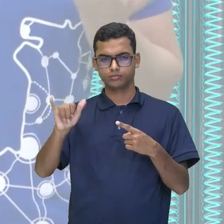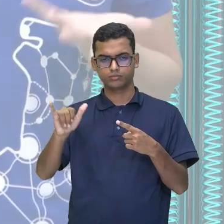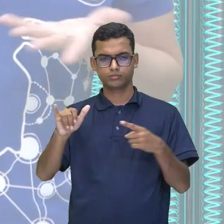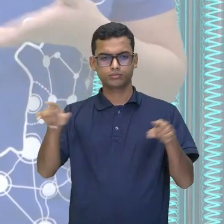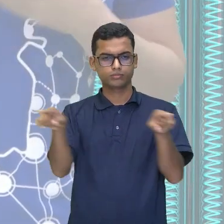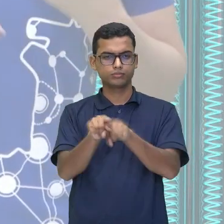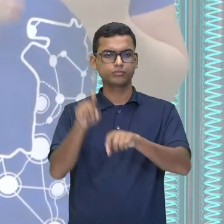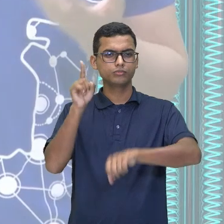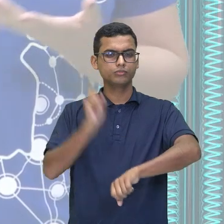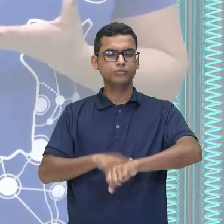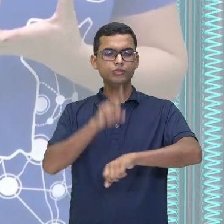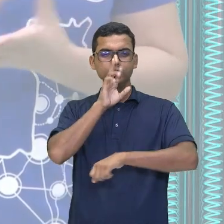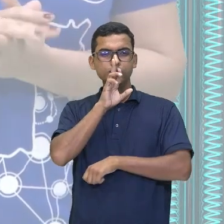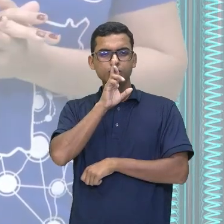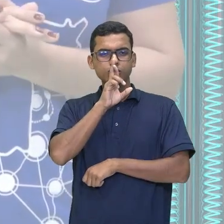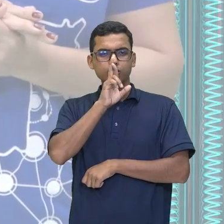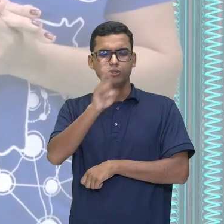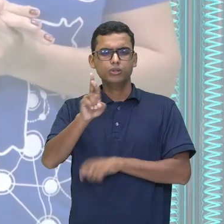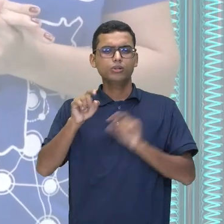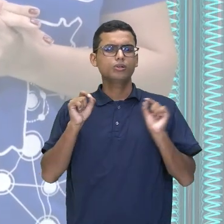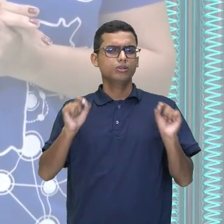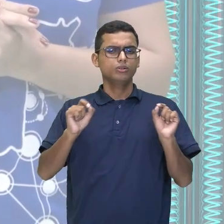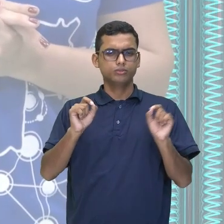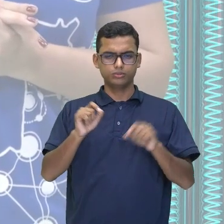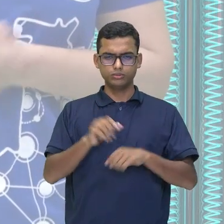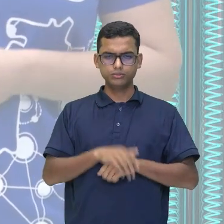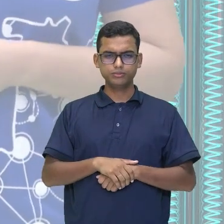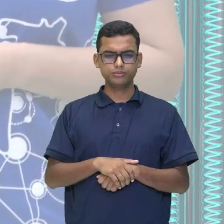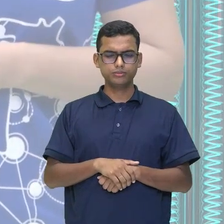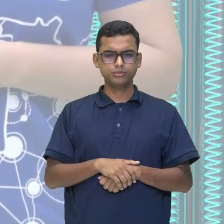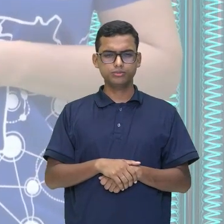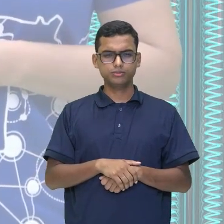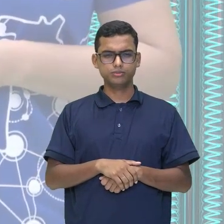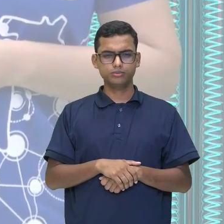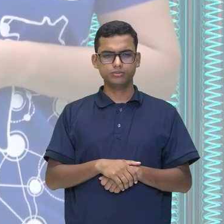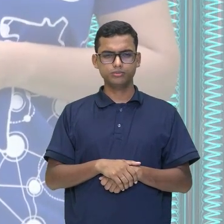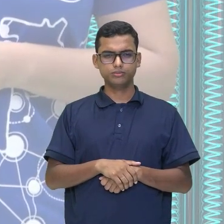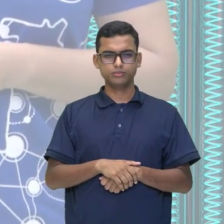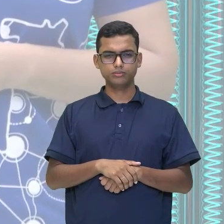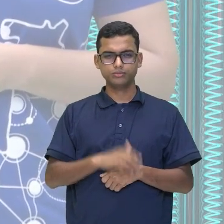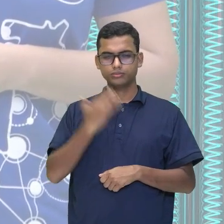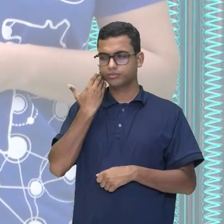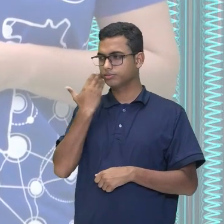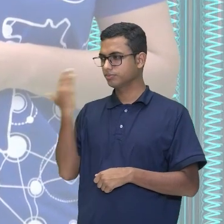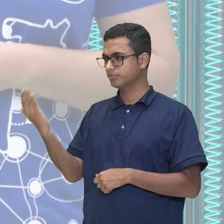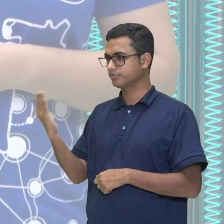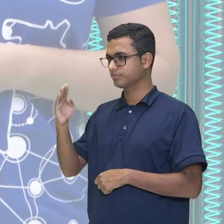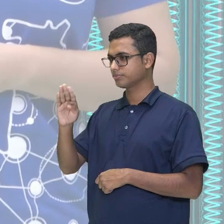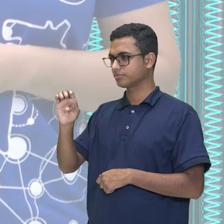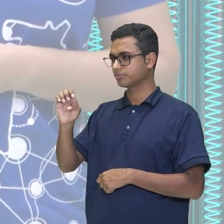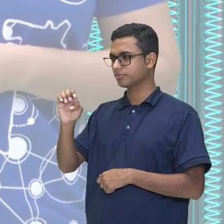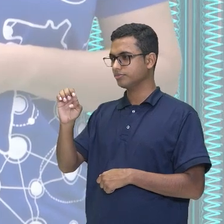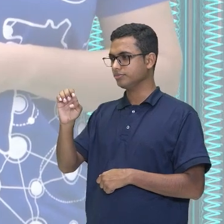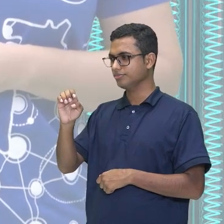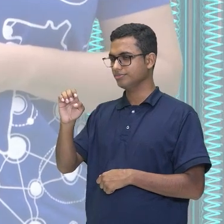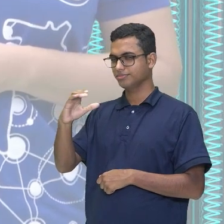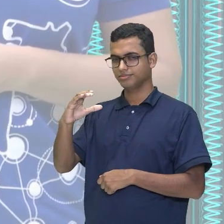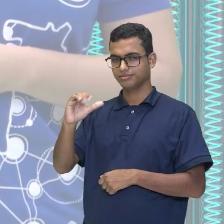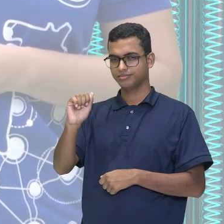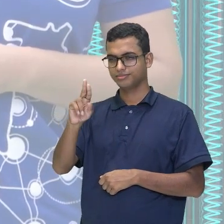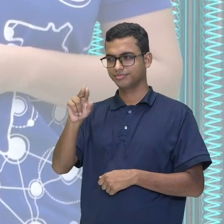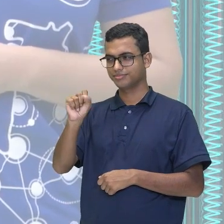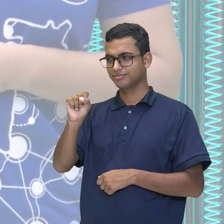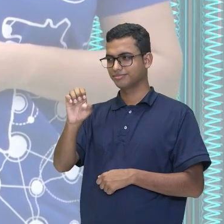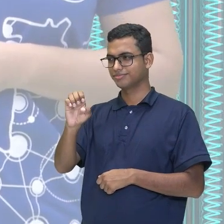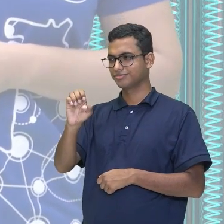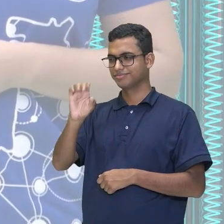para responder, o que que eu respondo? O que que eu uso? Tá bom? Vejam aqui. Eu uso because. Because.